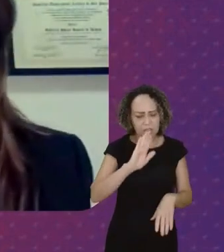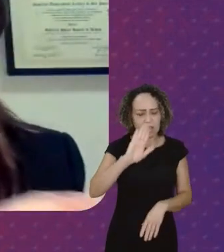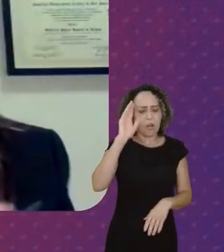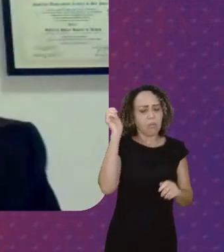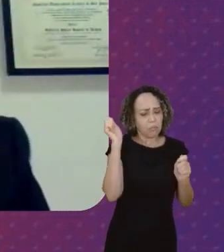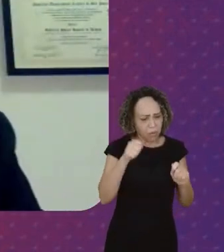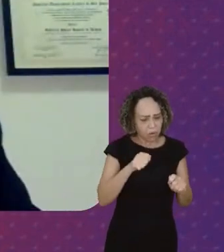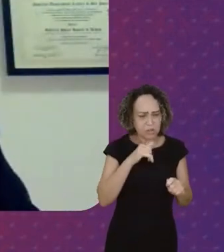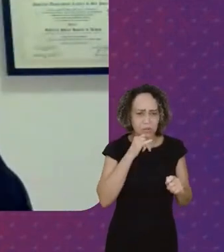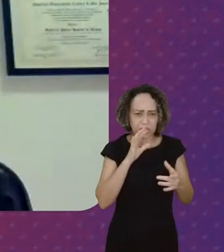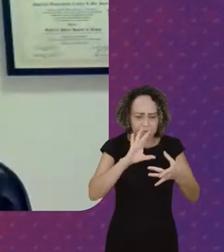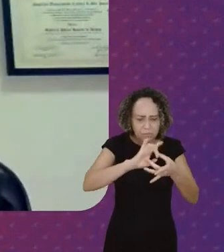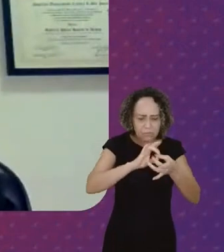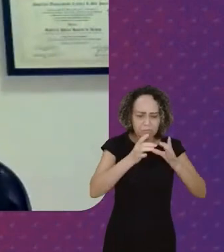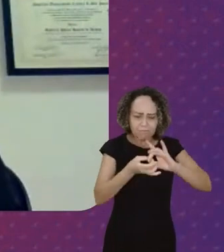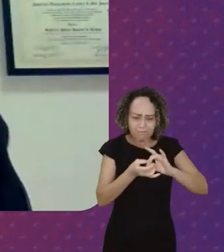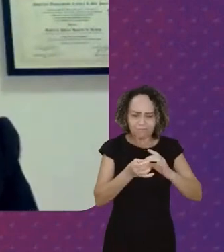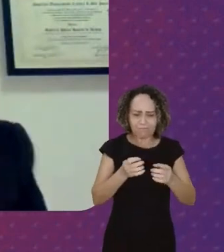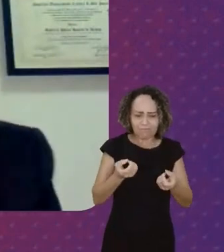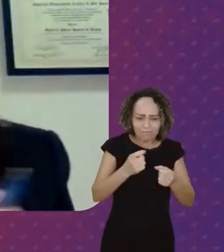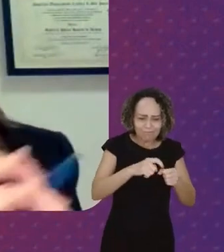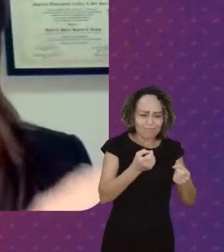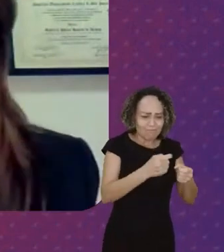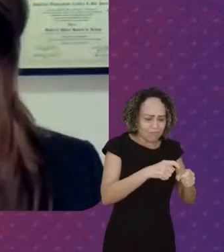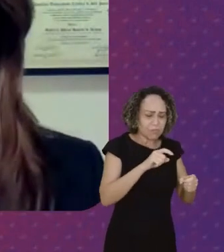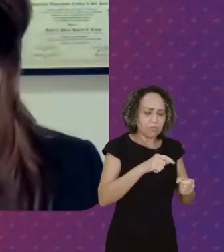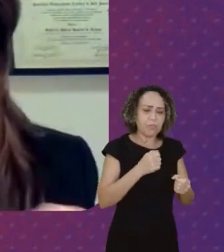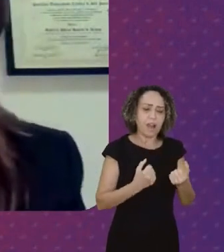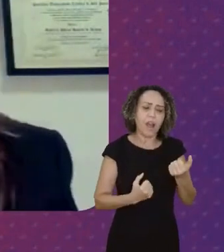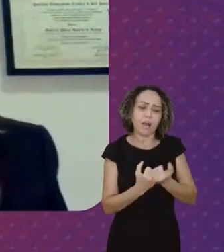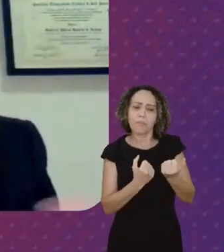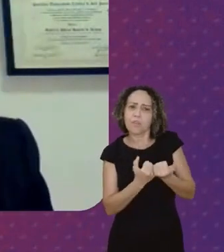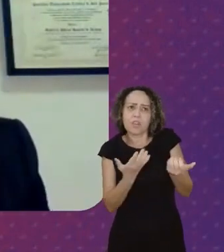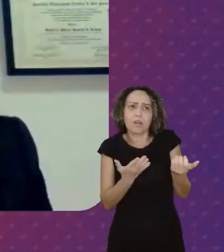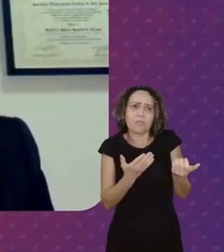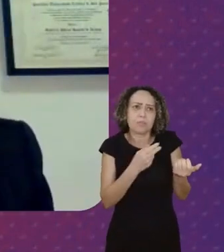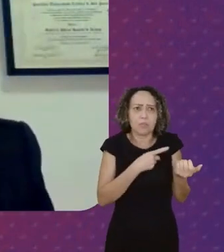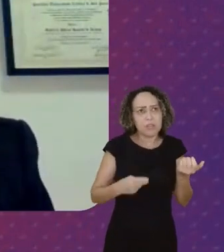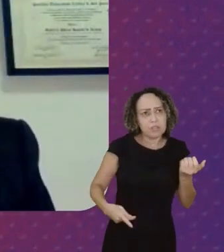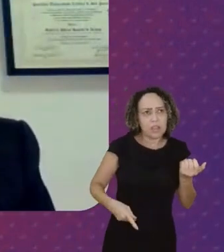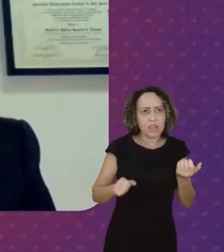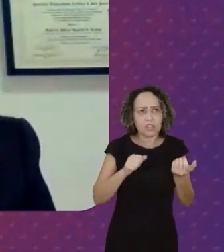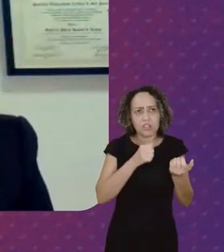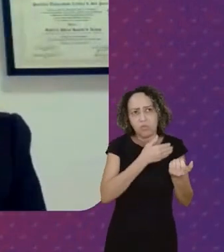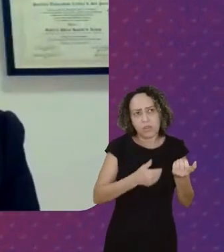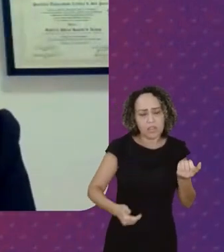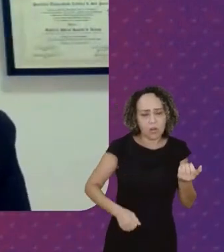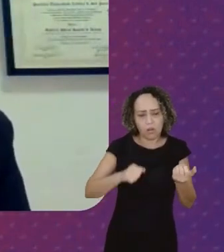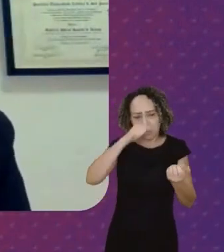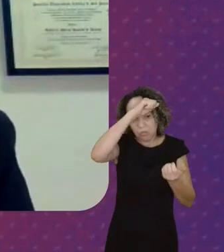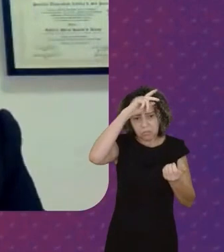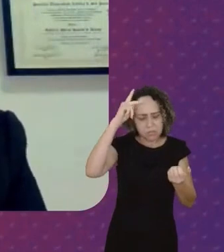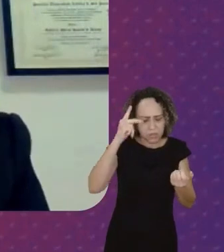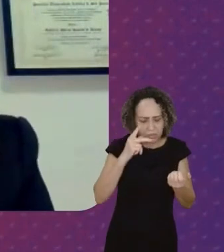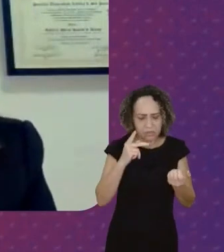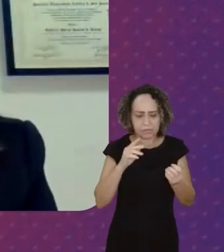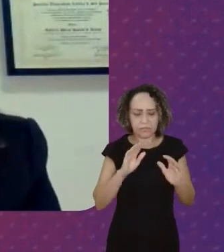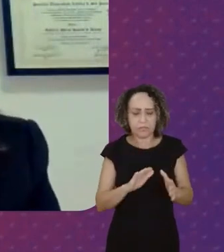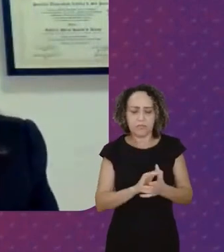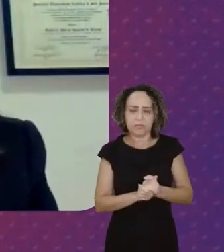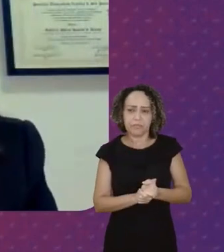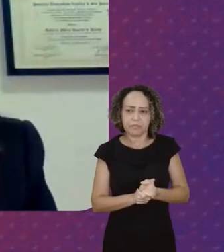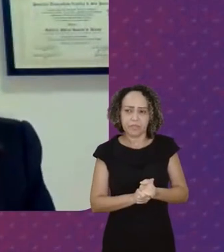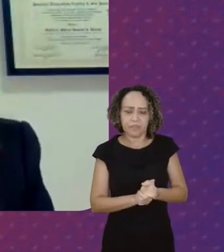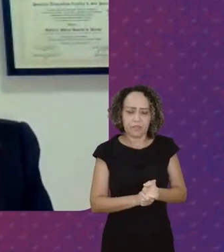a governadora, ou uma candidata à presidência, ou uma candidata à prefeitura. O que eles não podem é se unirem para formar uma chapa